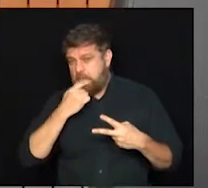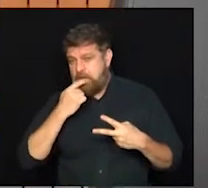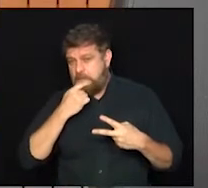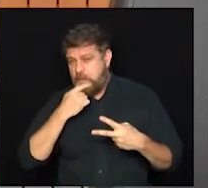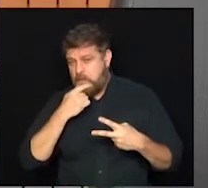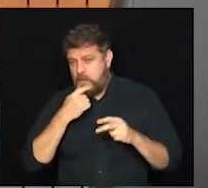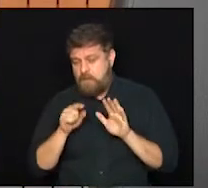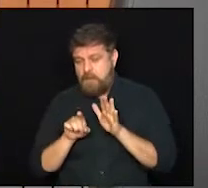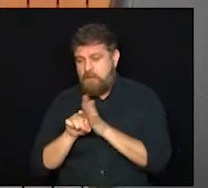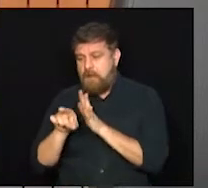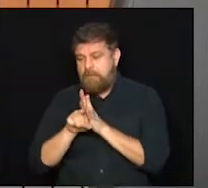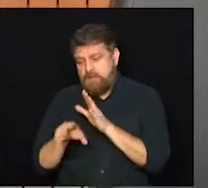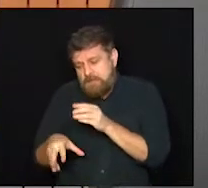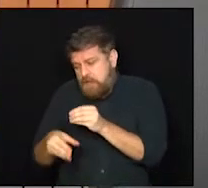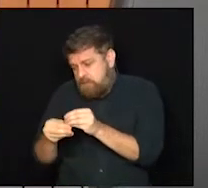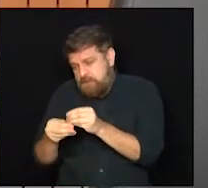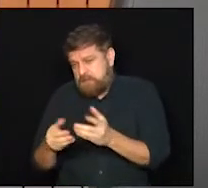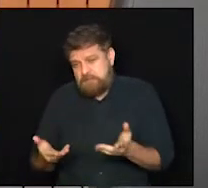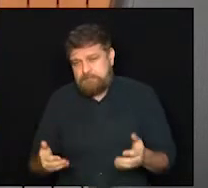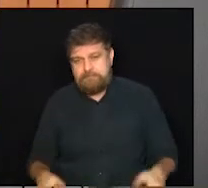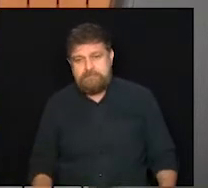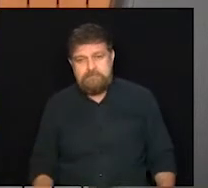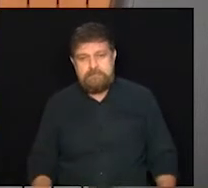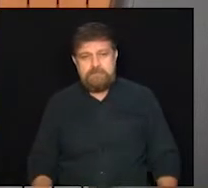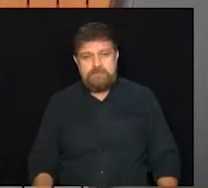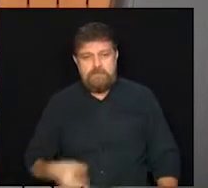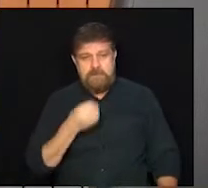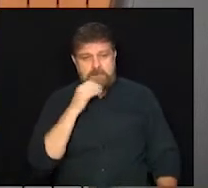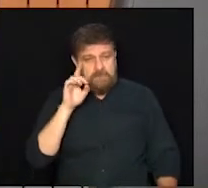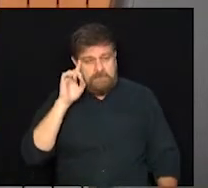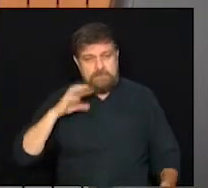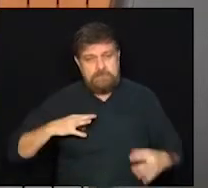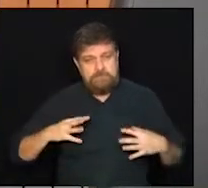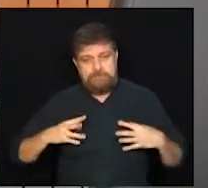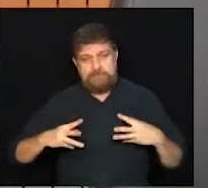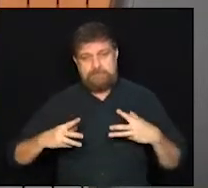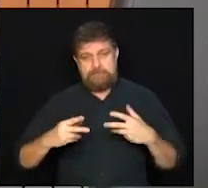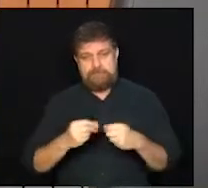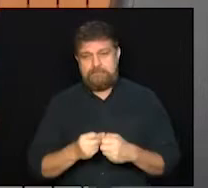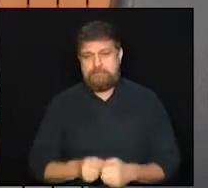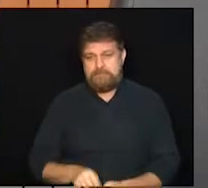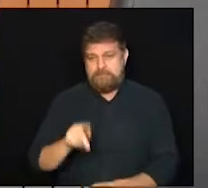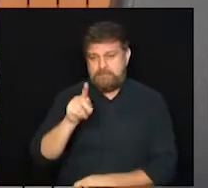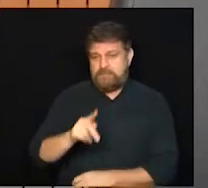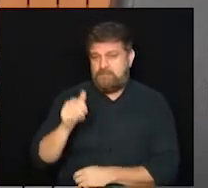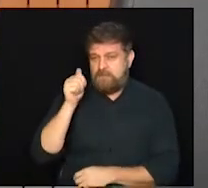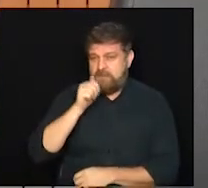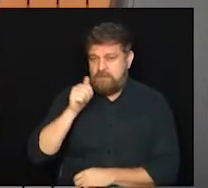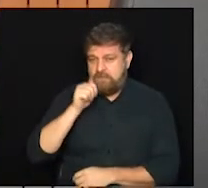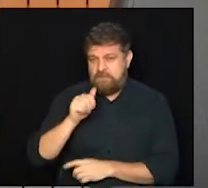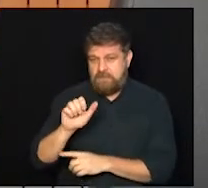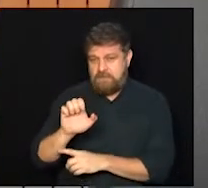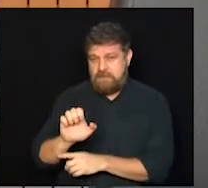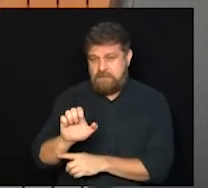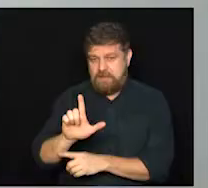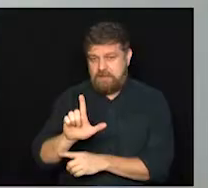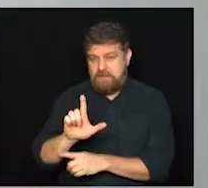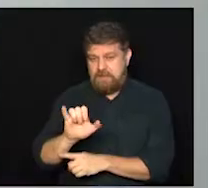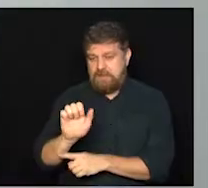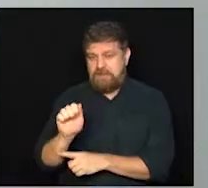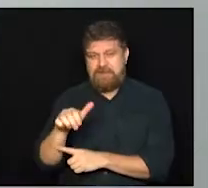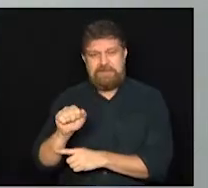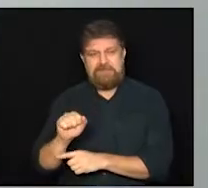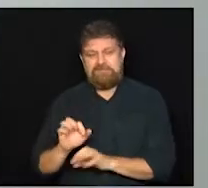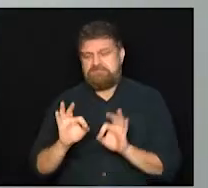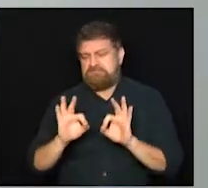e perguntas. Cris. Bom dia a todas, a todos. A doutora, professora Eliana, um prazer. Foi